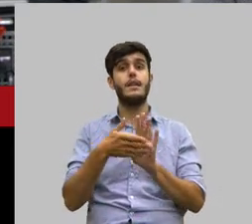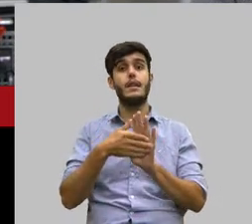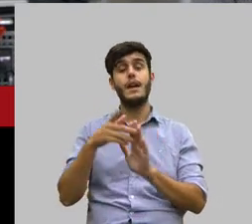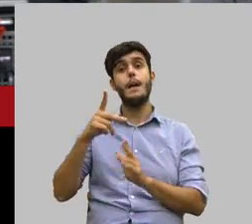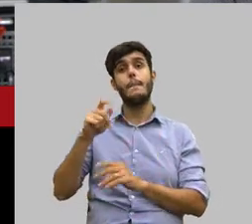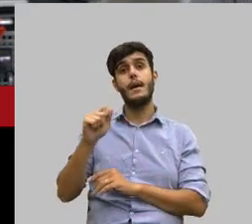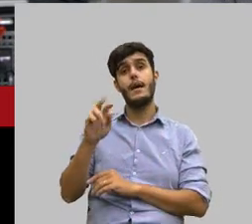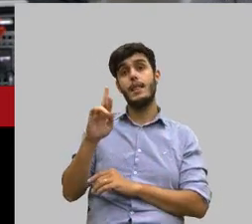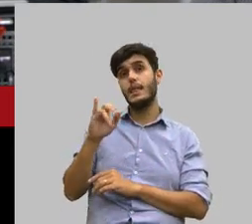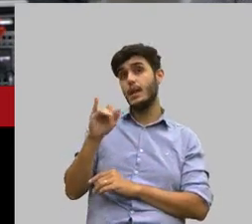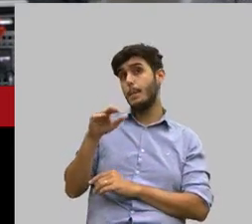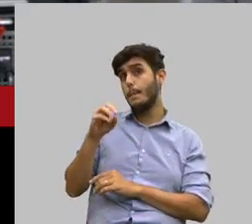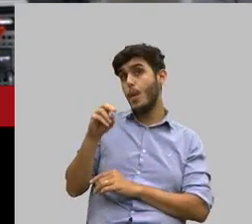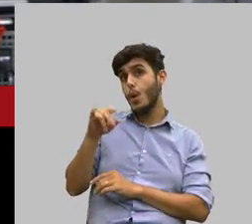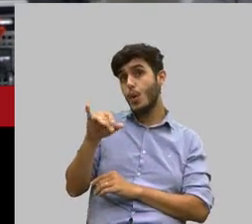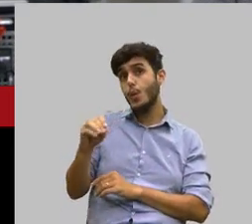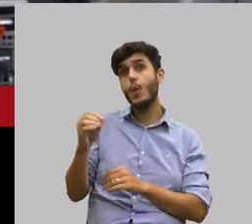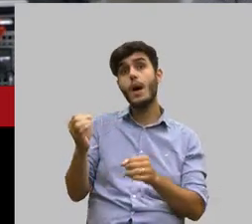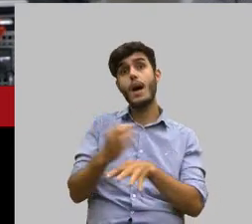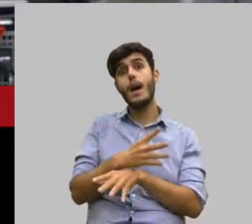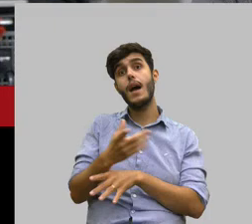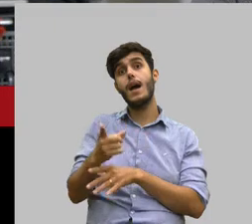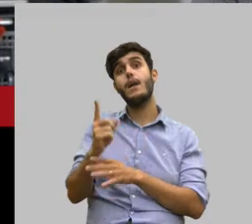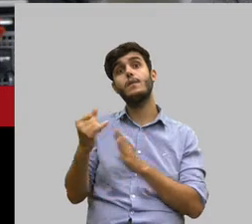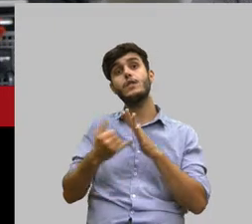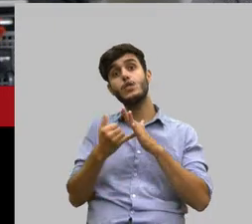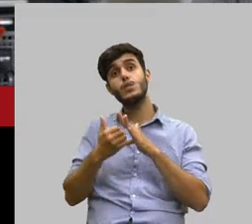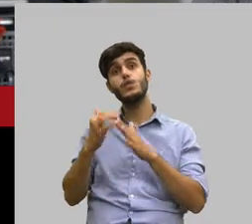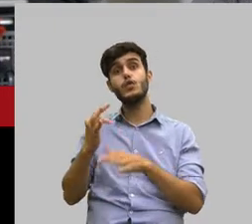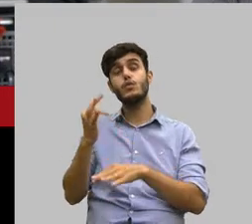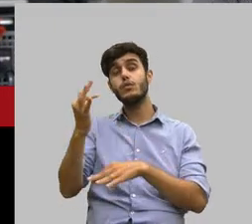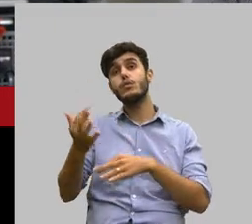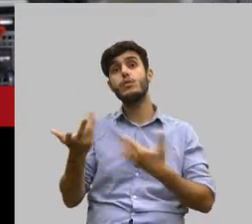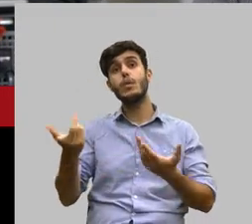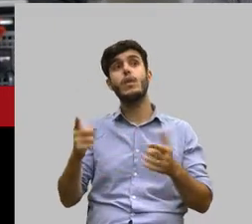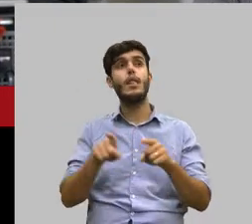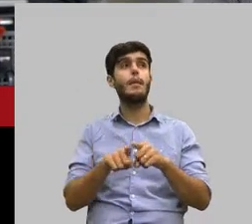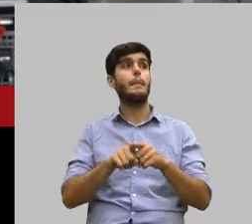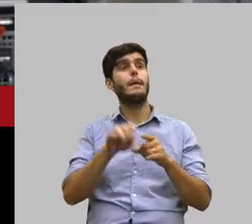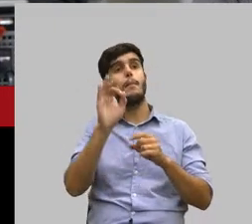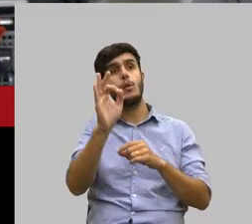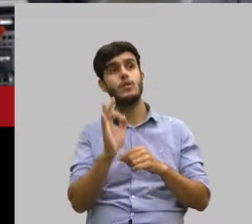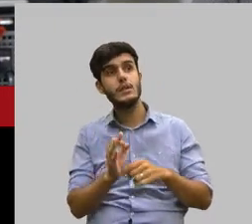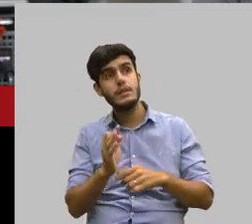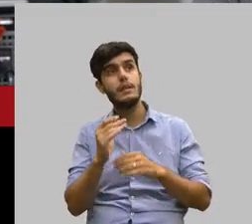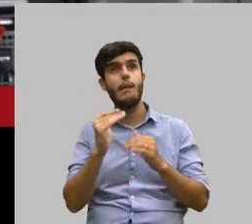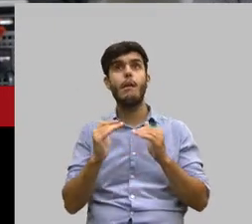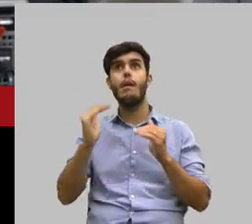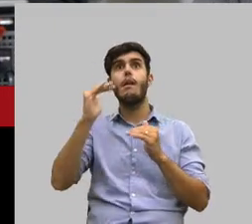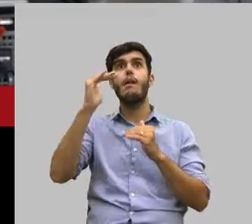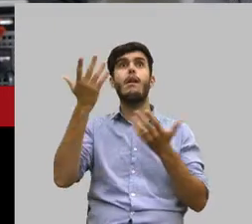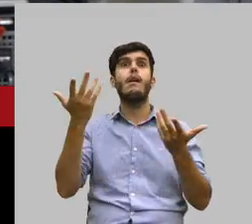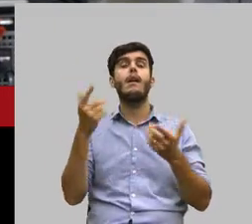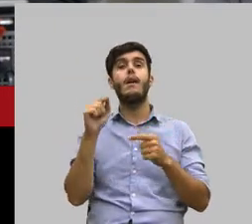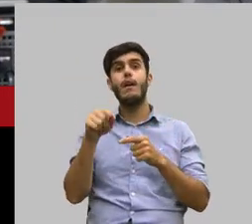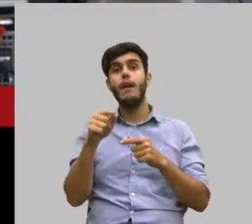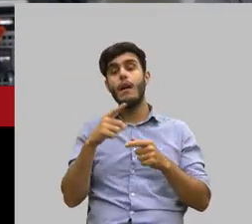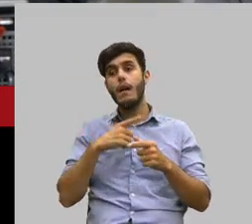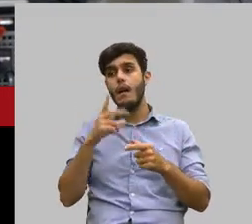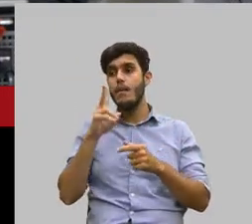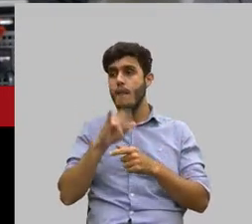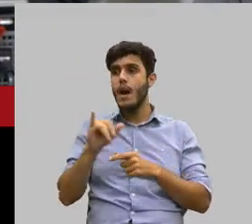depois vai acabar com o Instituto ou vai instituir percentuais tão elevados que vai dando